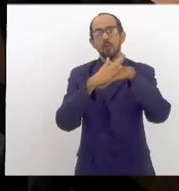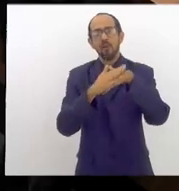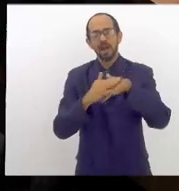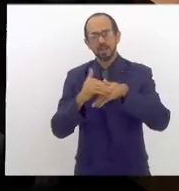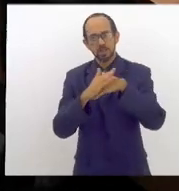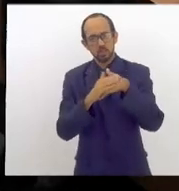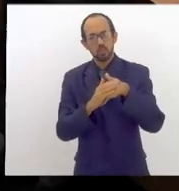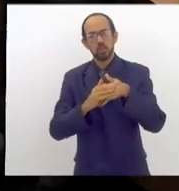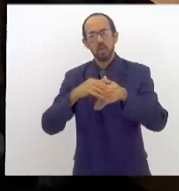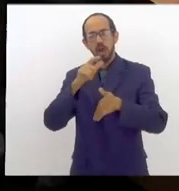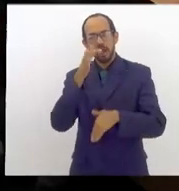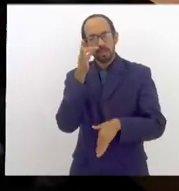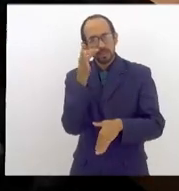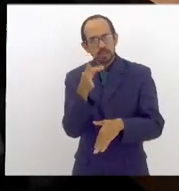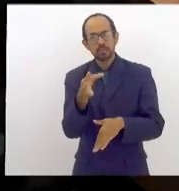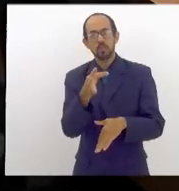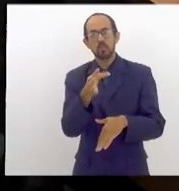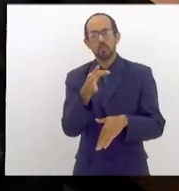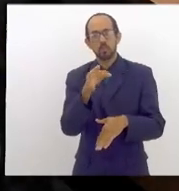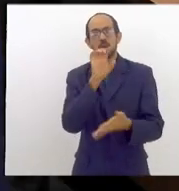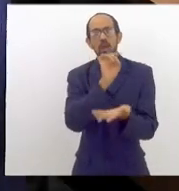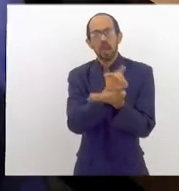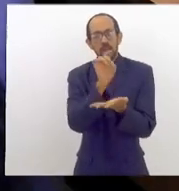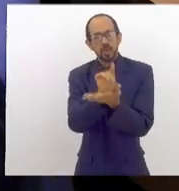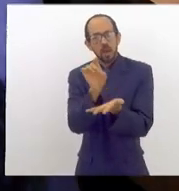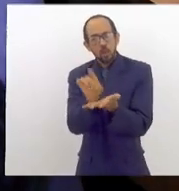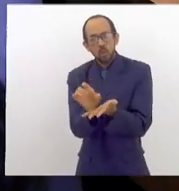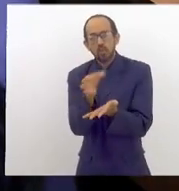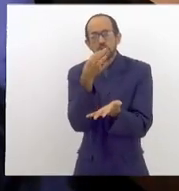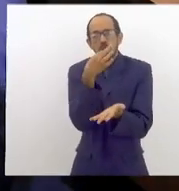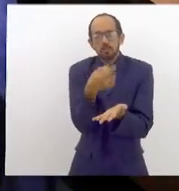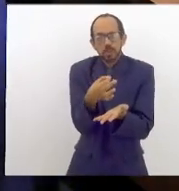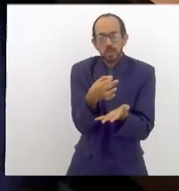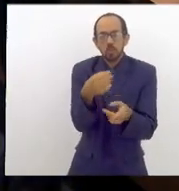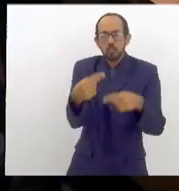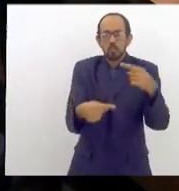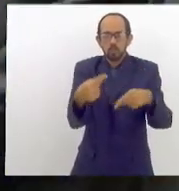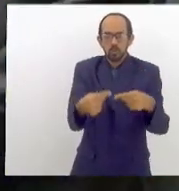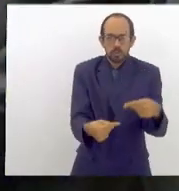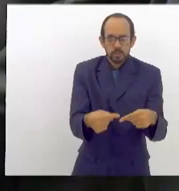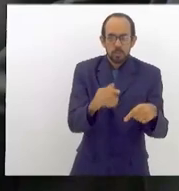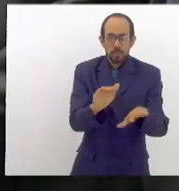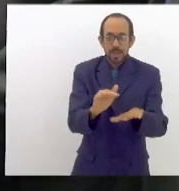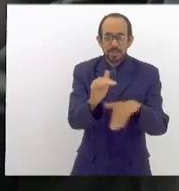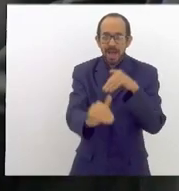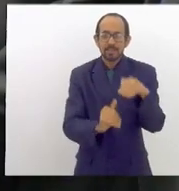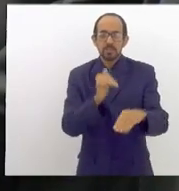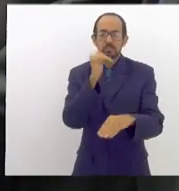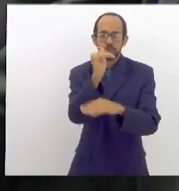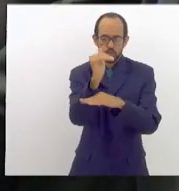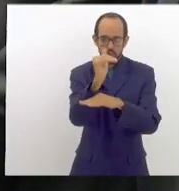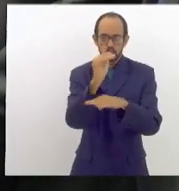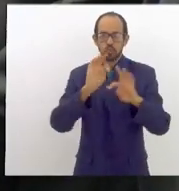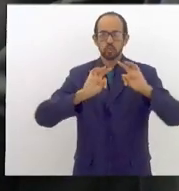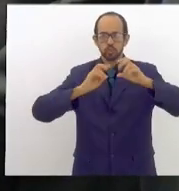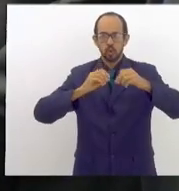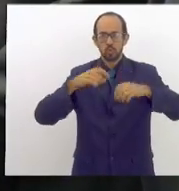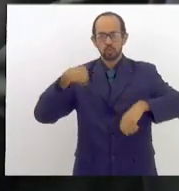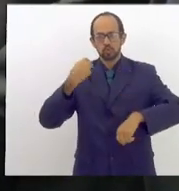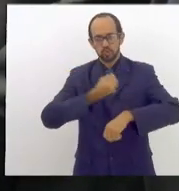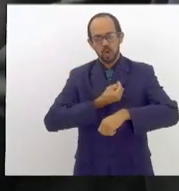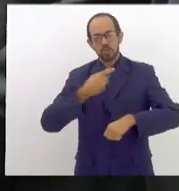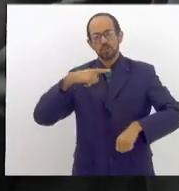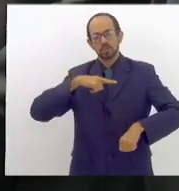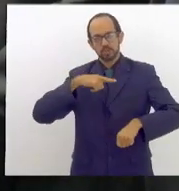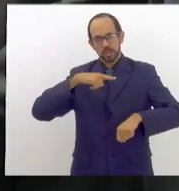é a atenção cada um com seu sua visão política mais acima de tudo Todos nós temos um